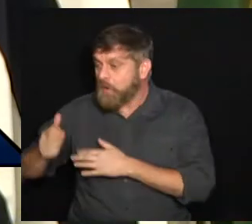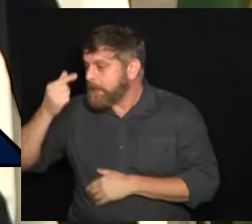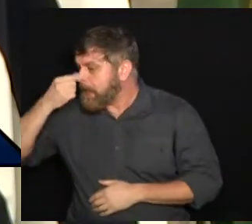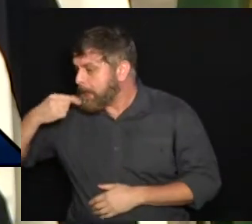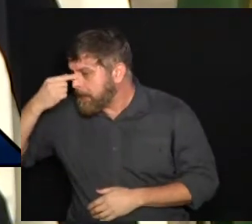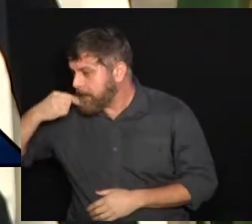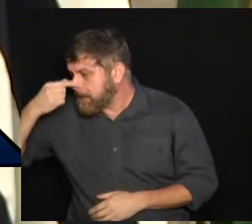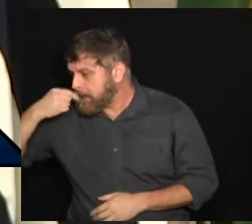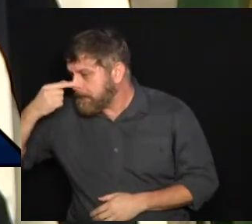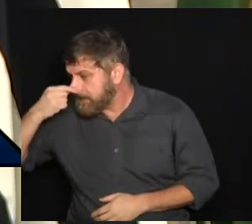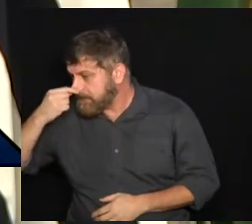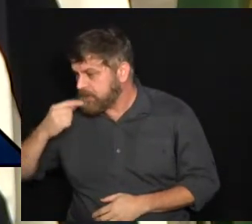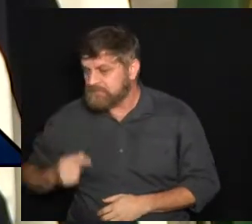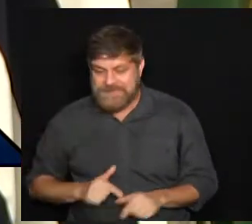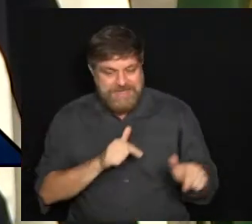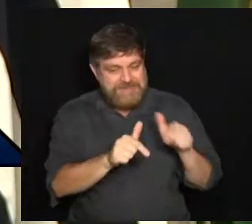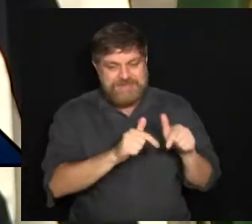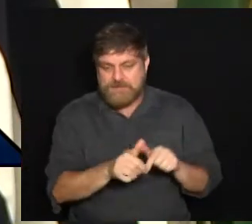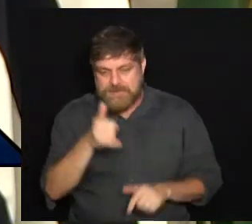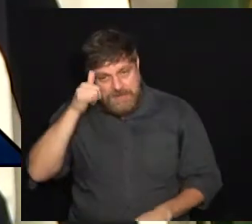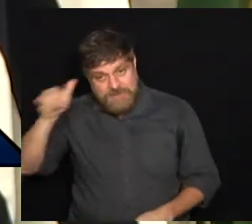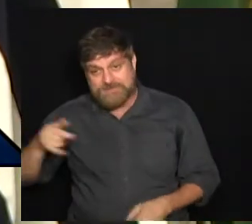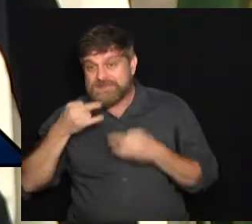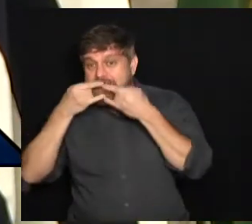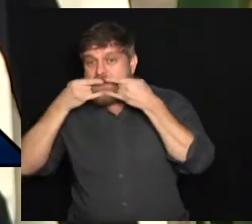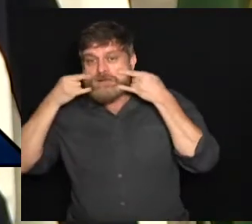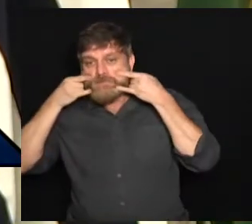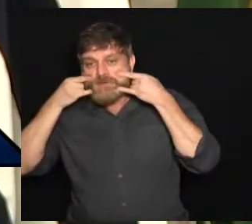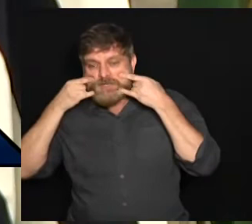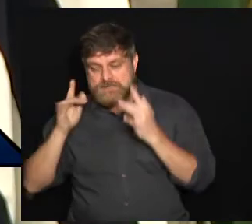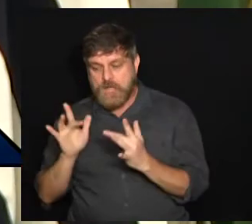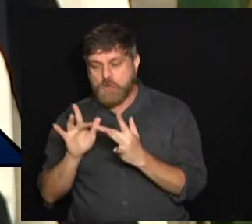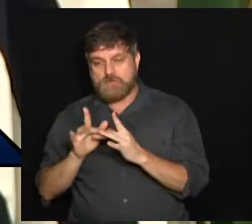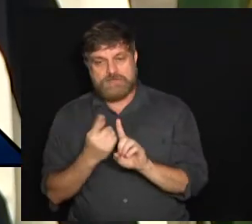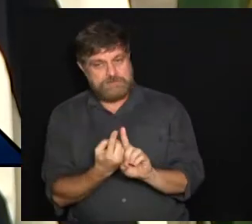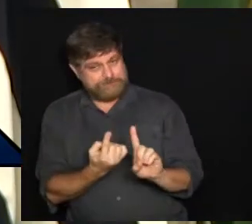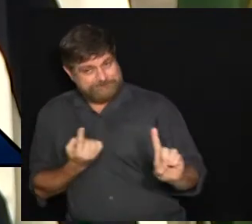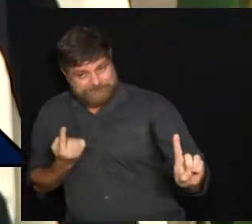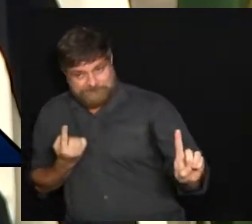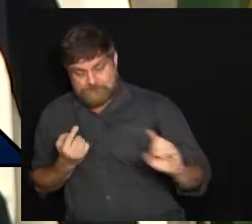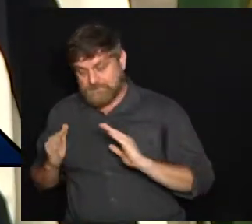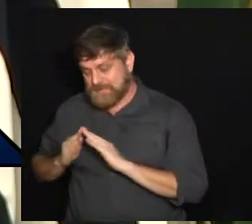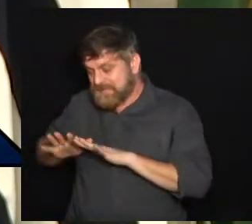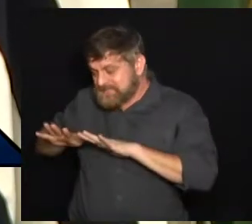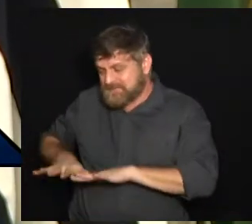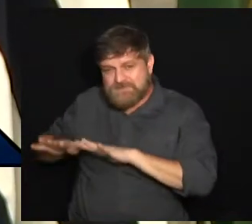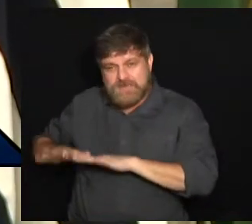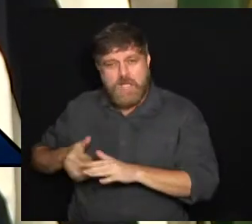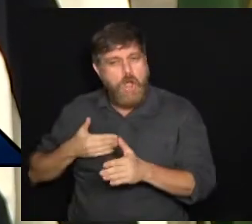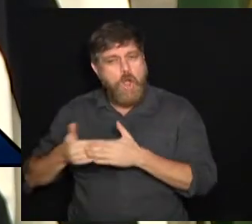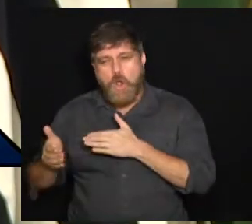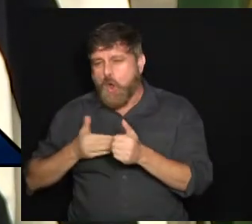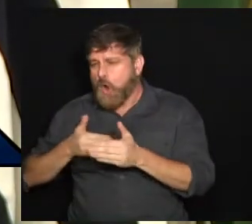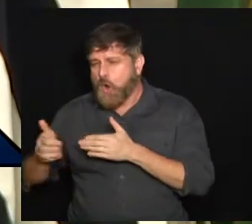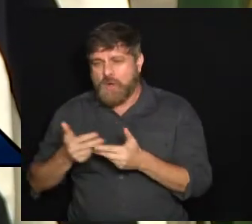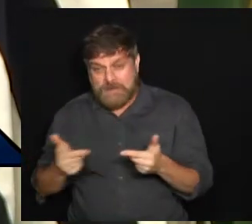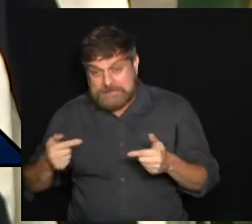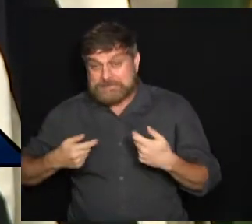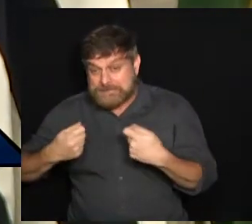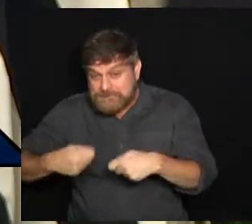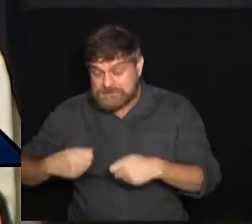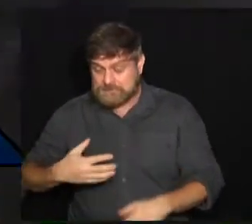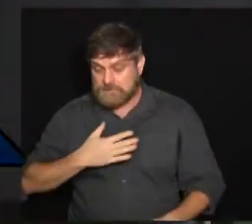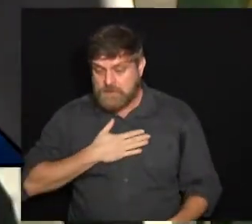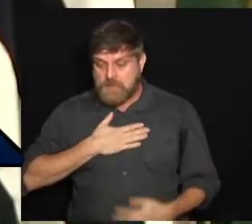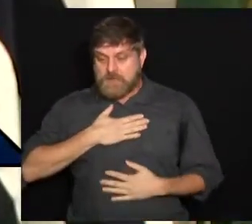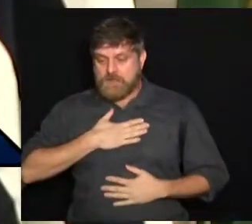gripou, nada de ir para o trabalho, bota máscara, restrição de contato, fique em casa, independente de qualquer coisa. Precisou, sentiu falta